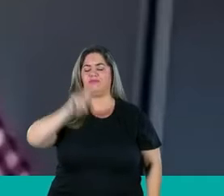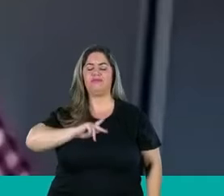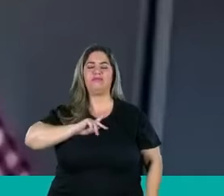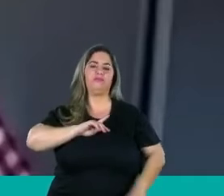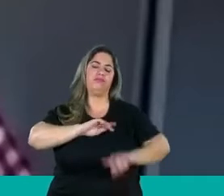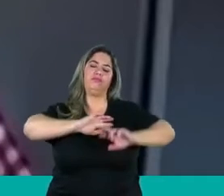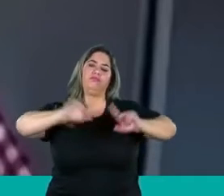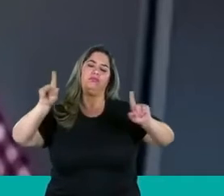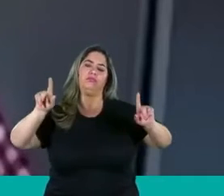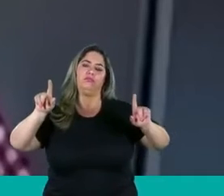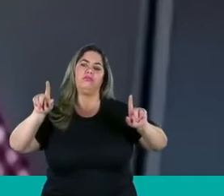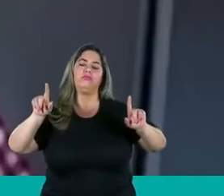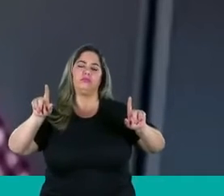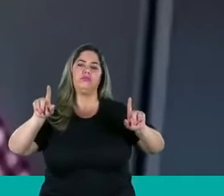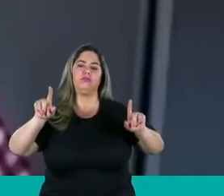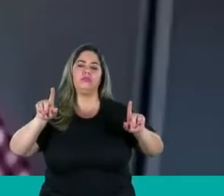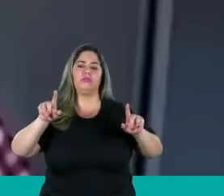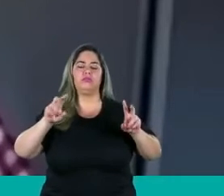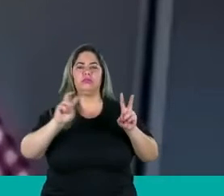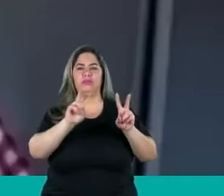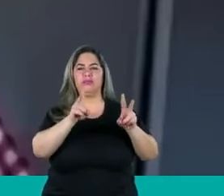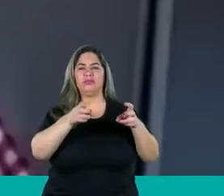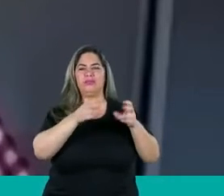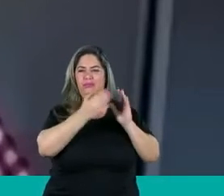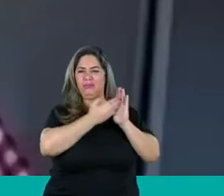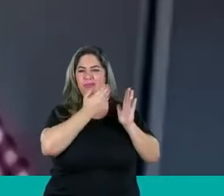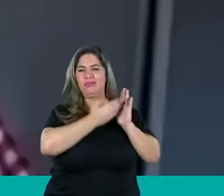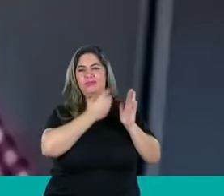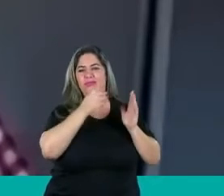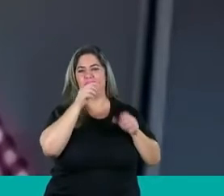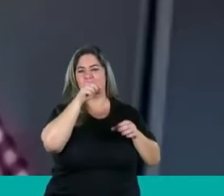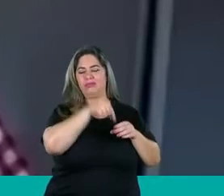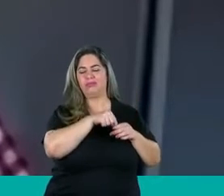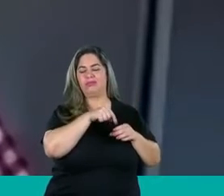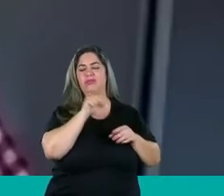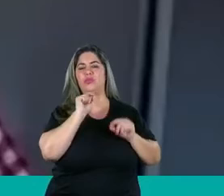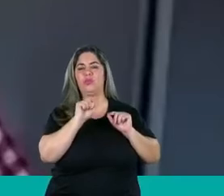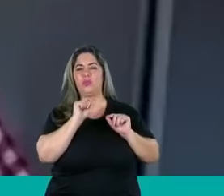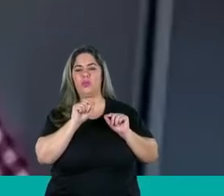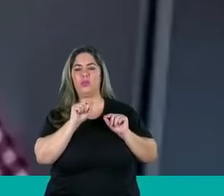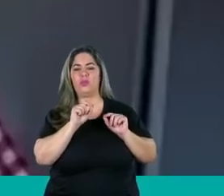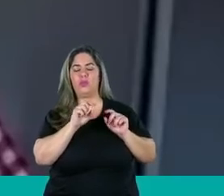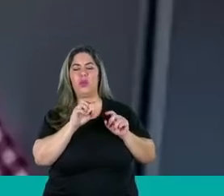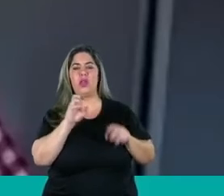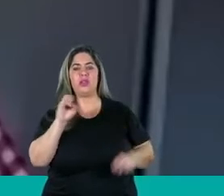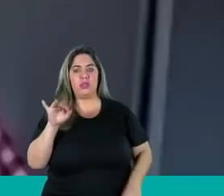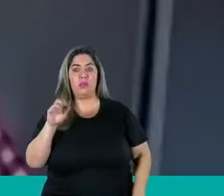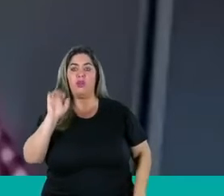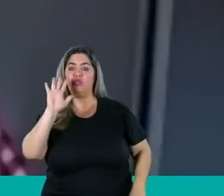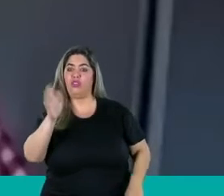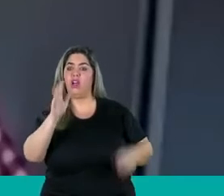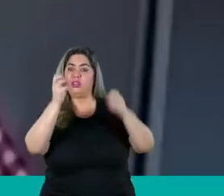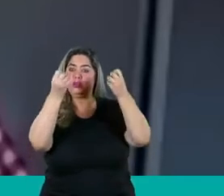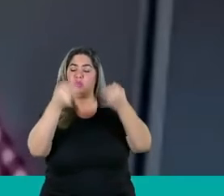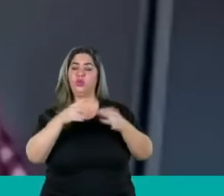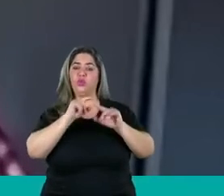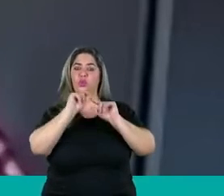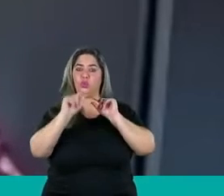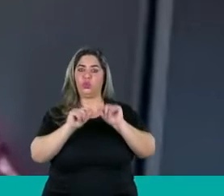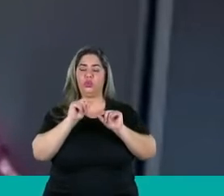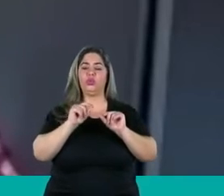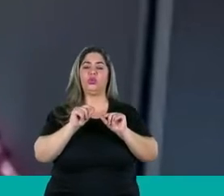generalizados. Então, ao olharmos o mapa e o território planetários, nós constatamos, Isabel já falou nisso, que forças